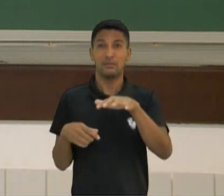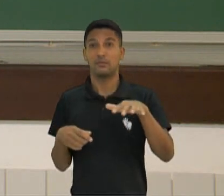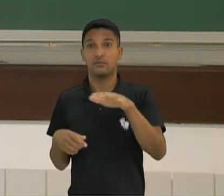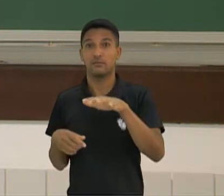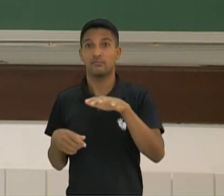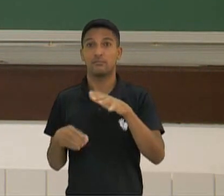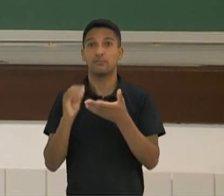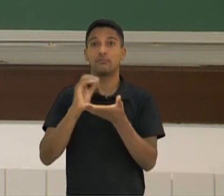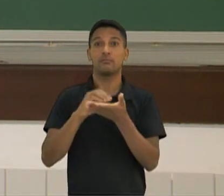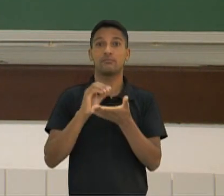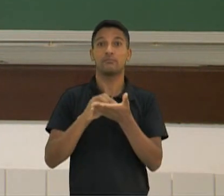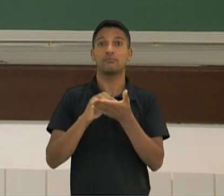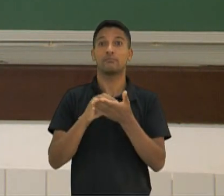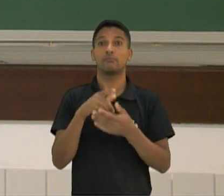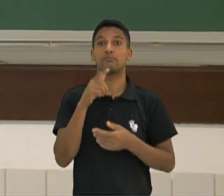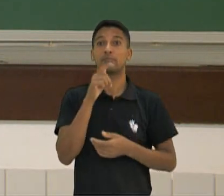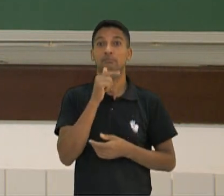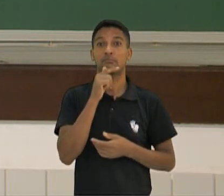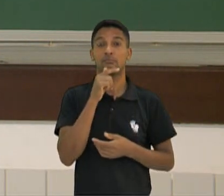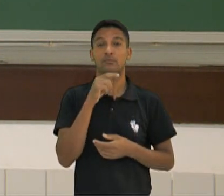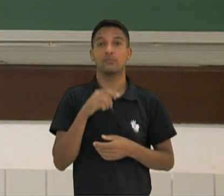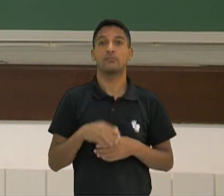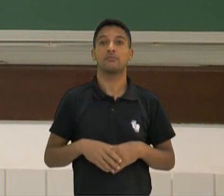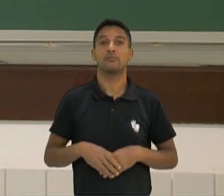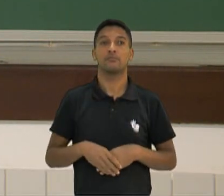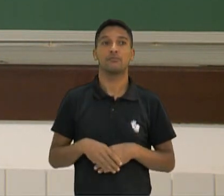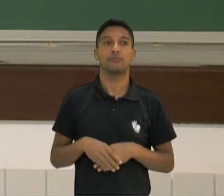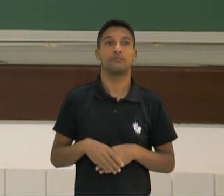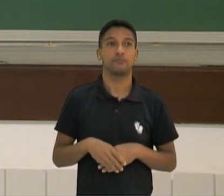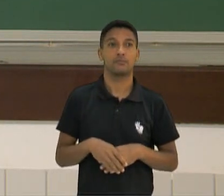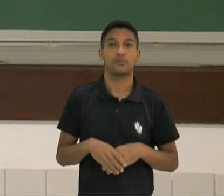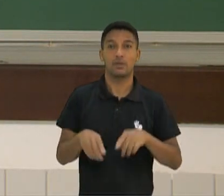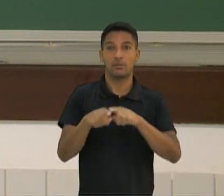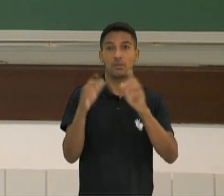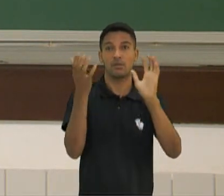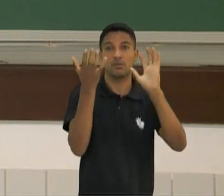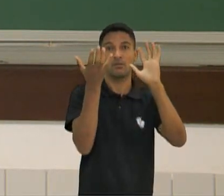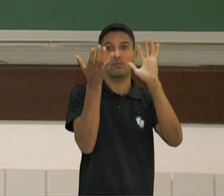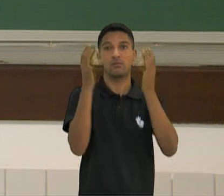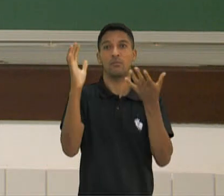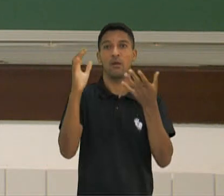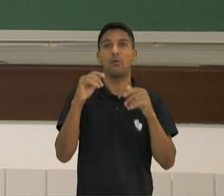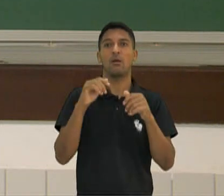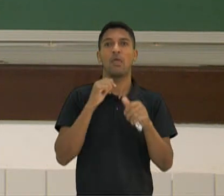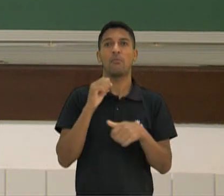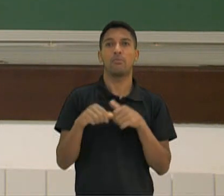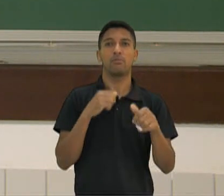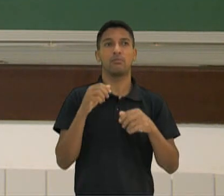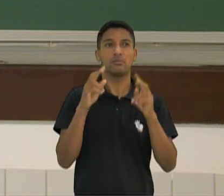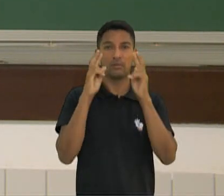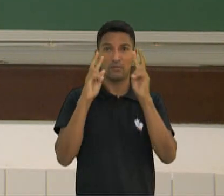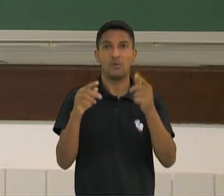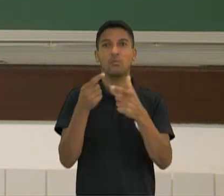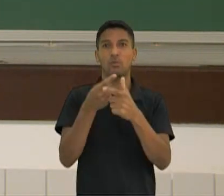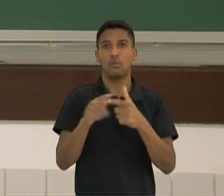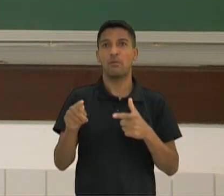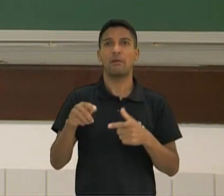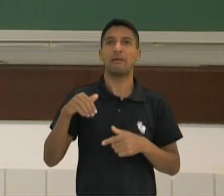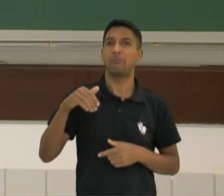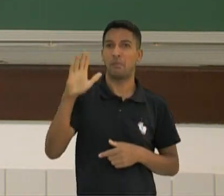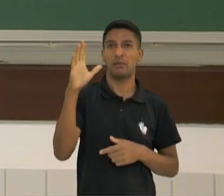perspectiva aliada à mudança climática, parece que o problema ficou gigantesco. Só que, dentro da situação